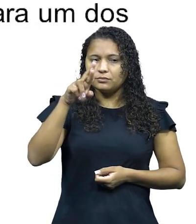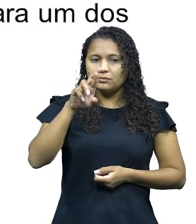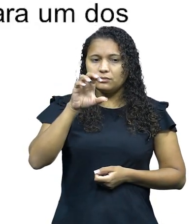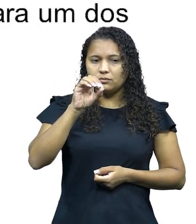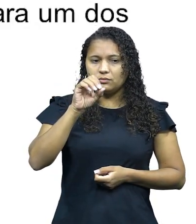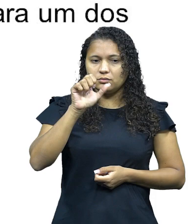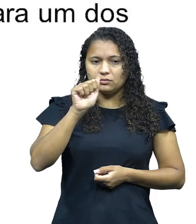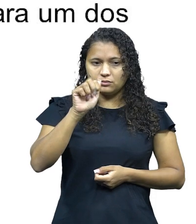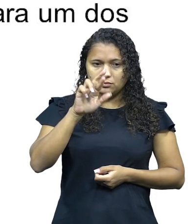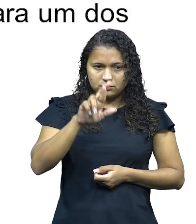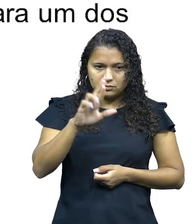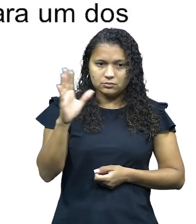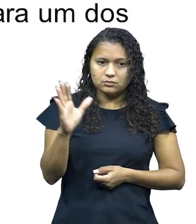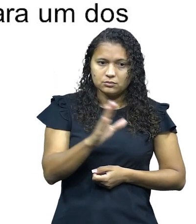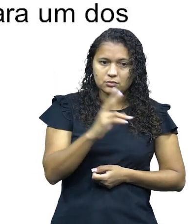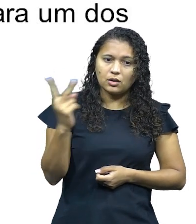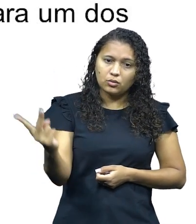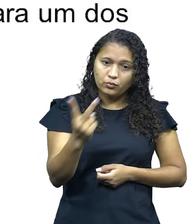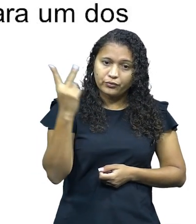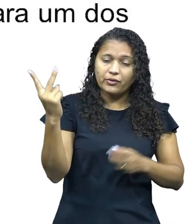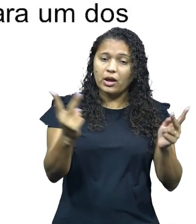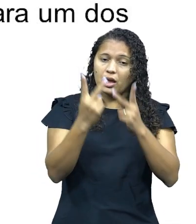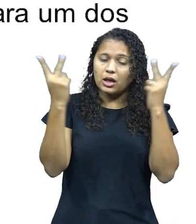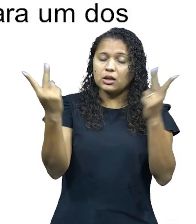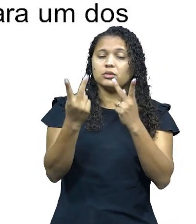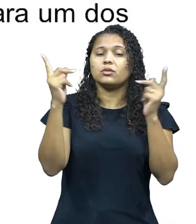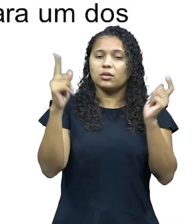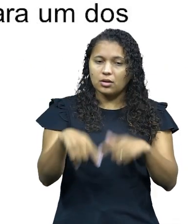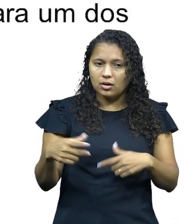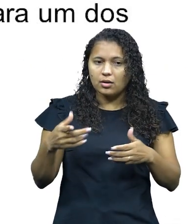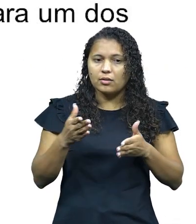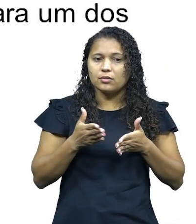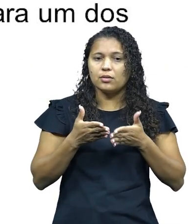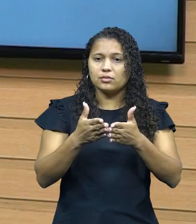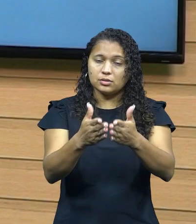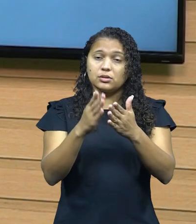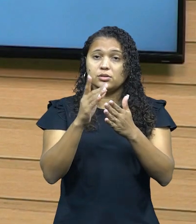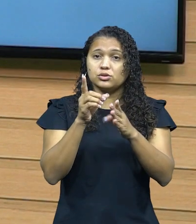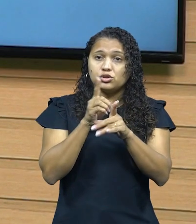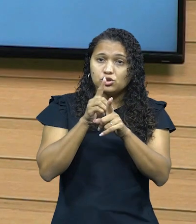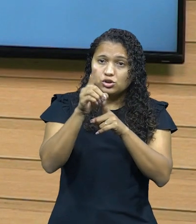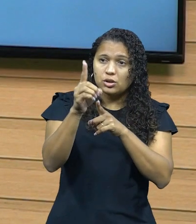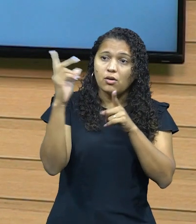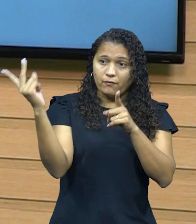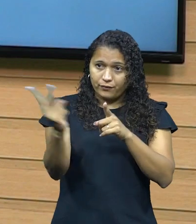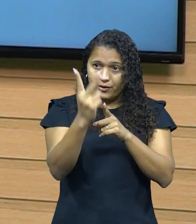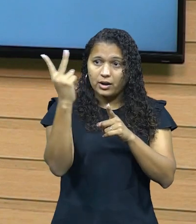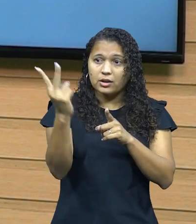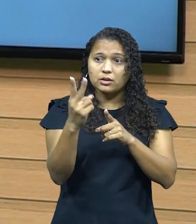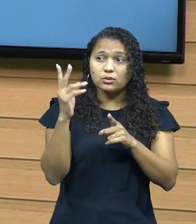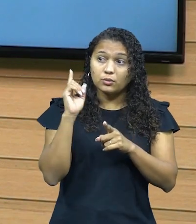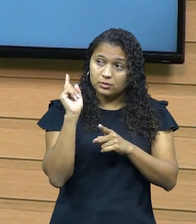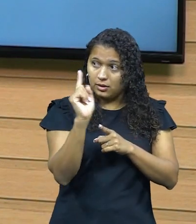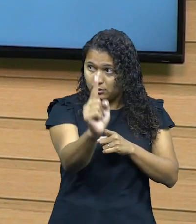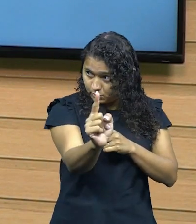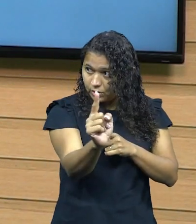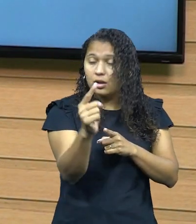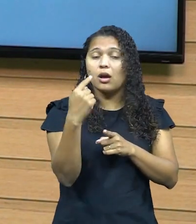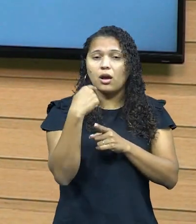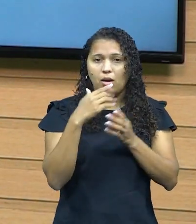Aproar ao vento significa colocar a proa do barco na linha do vento, ou seja, na direção para onde o vento